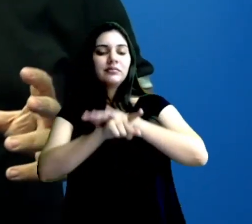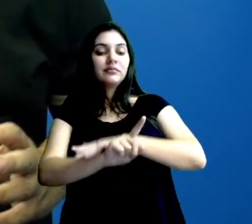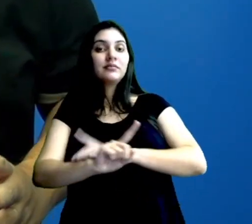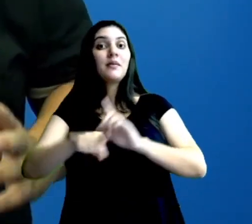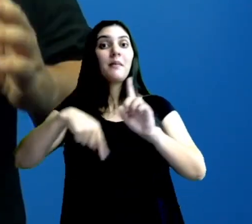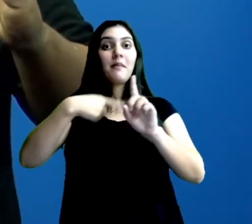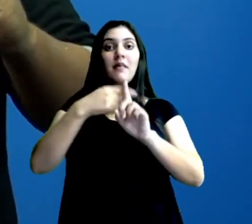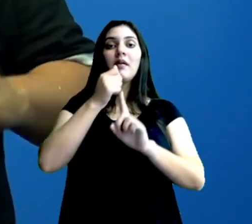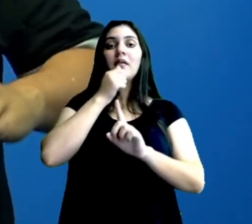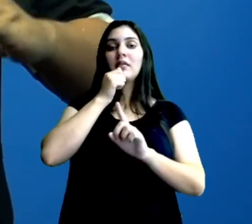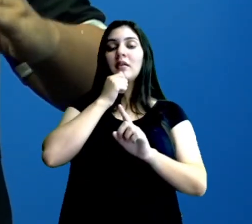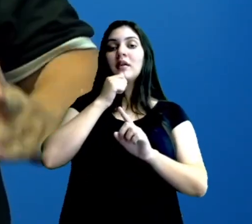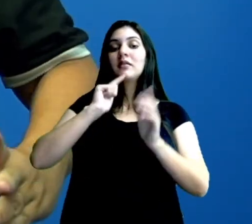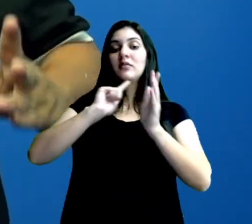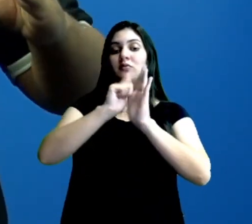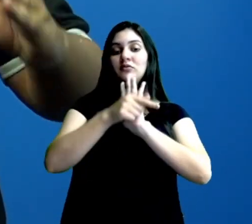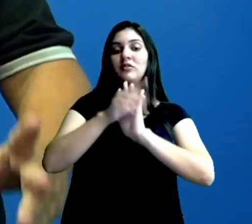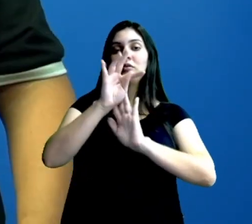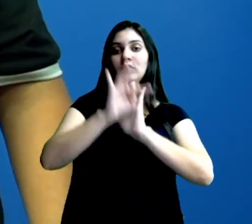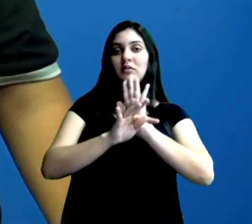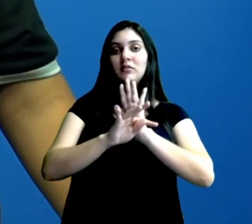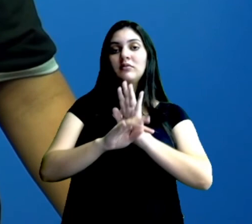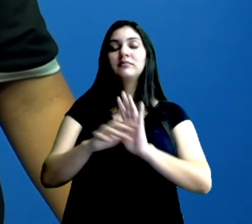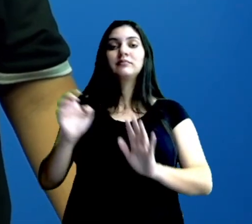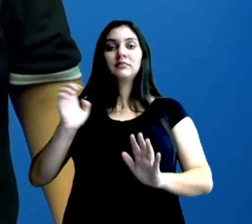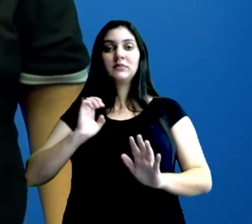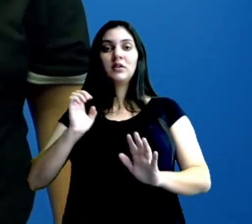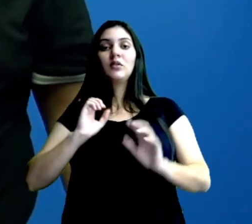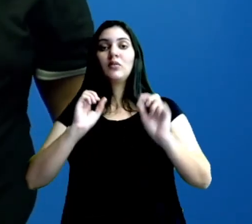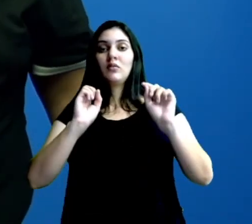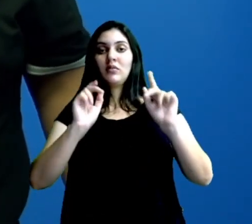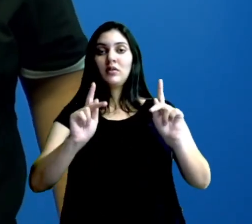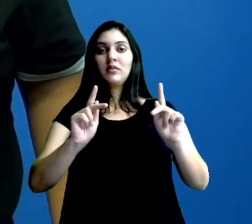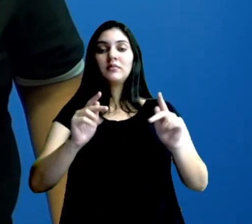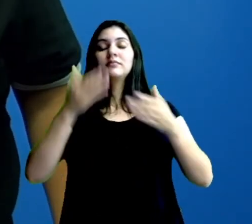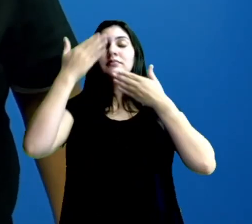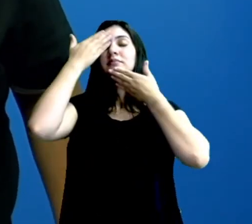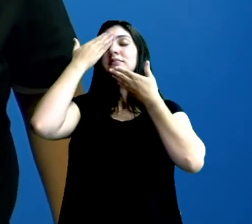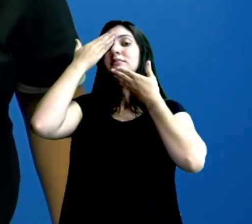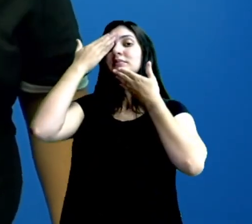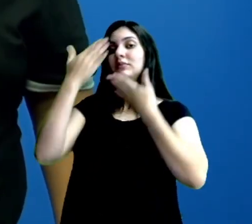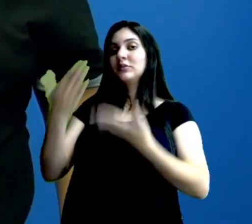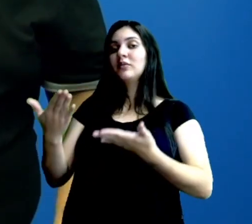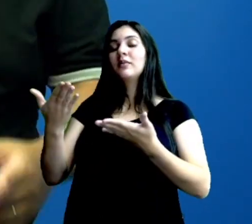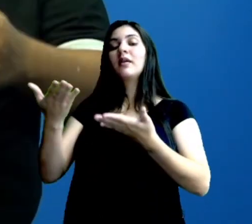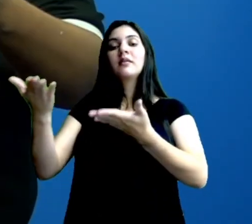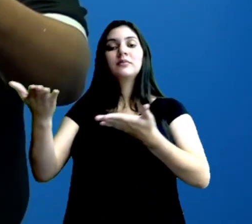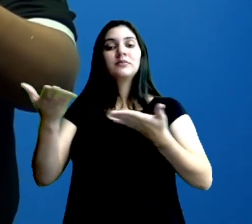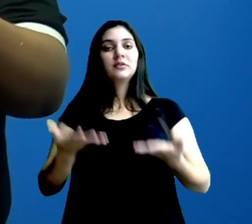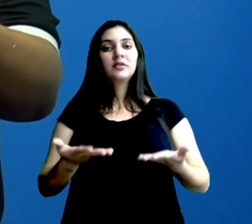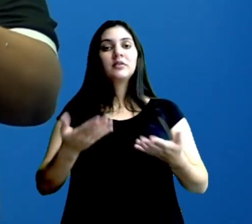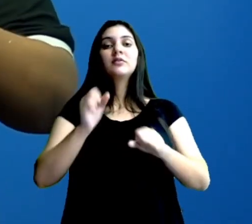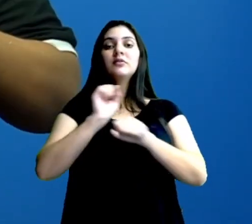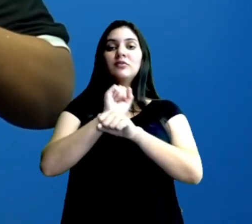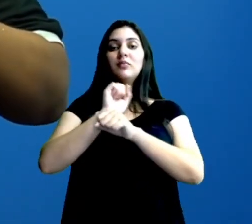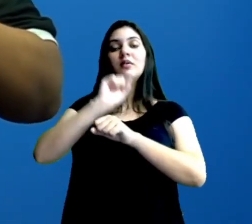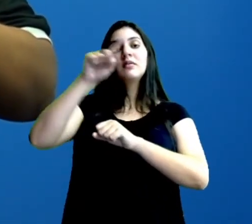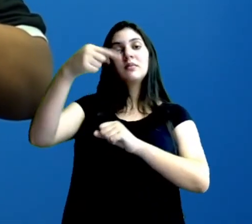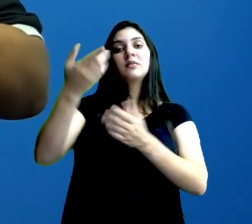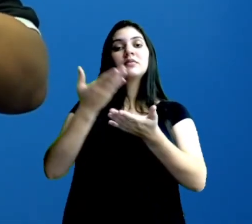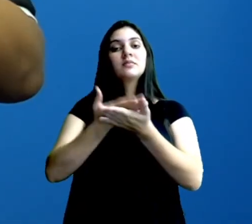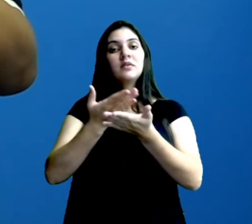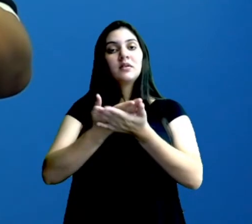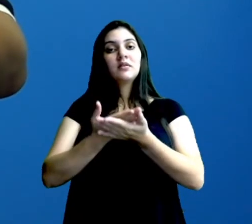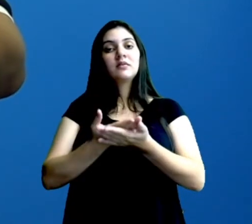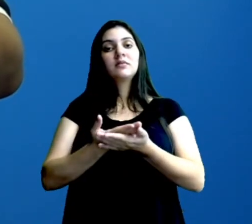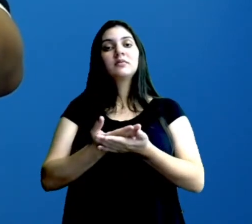mais ainda esse gênero textual tão rico, tá bom? Muito obrigado por estar aqui e te espero na próxima